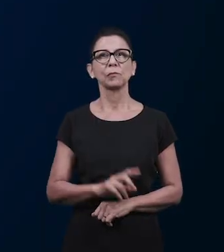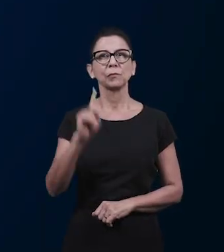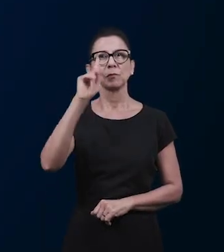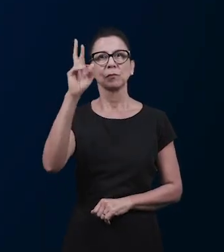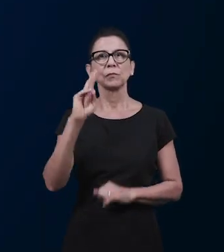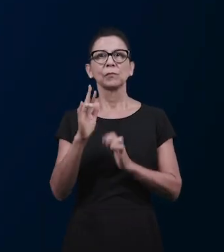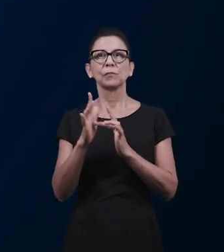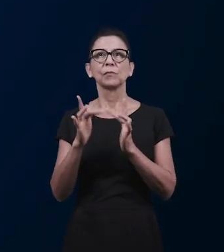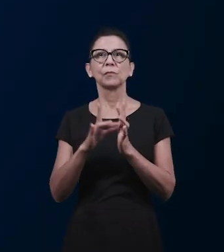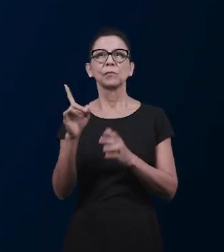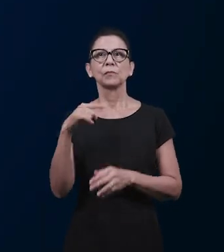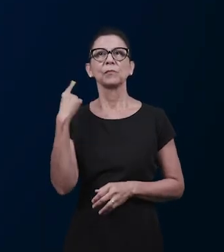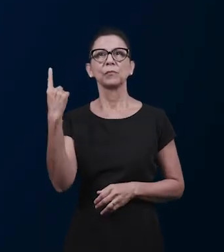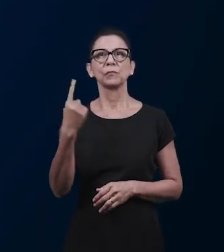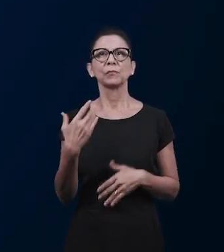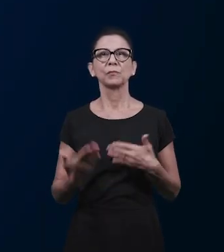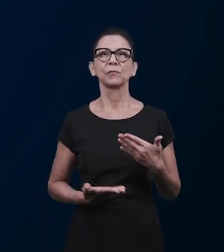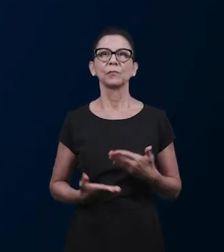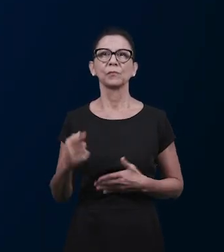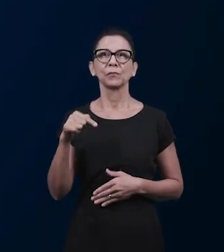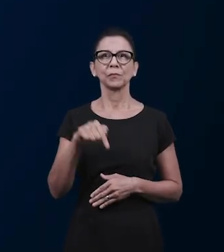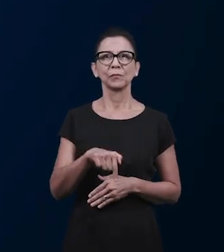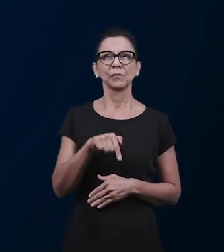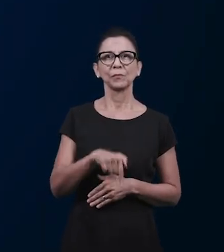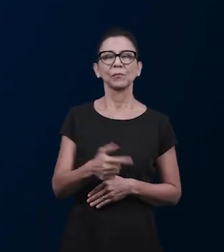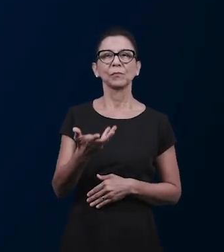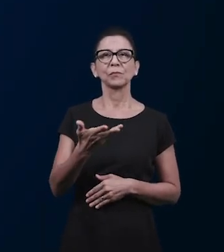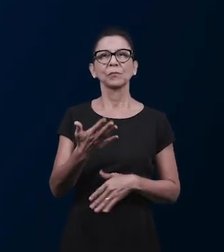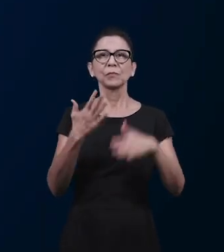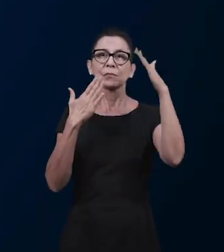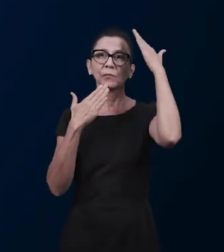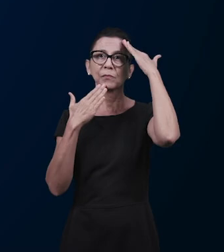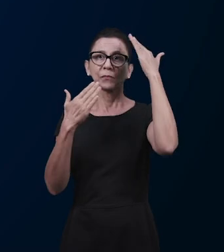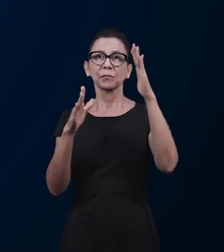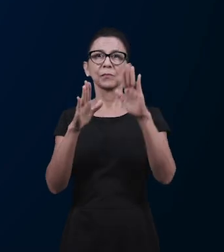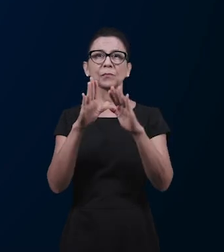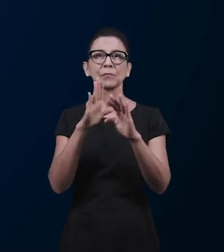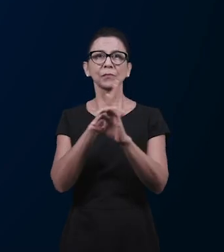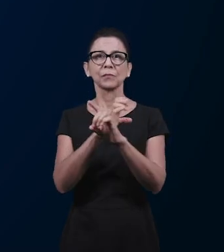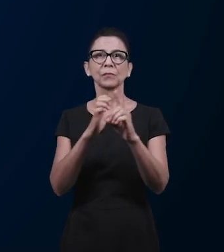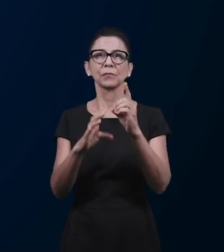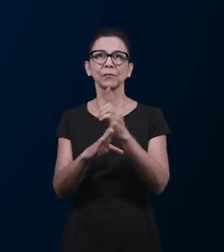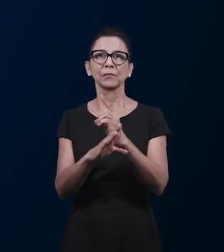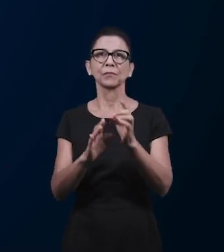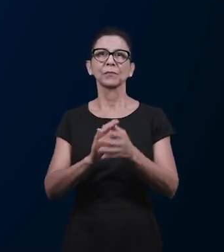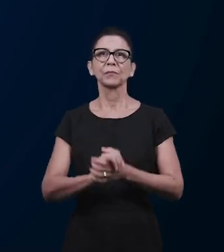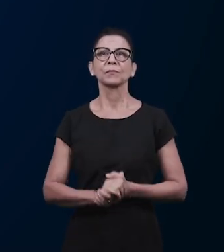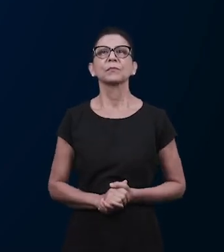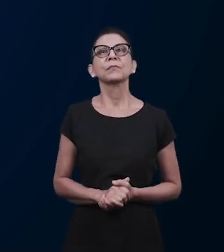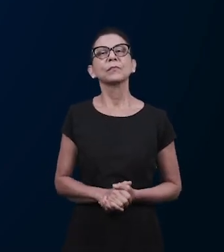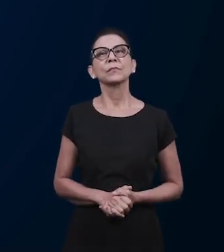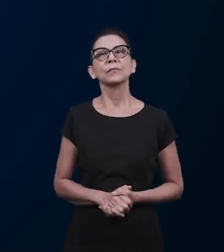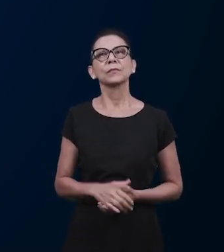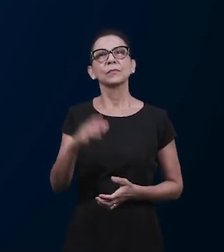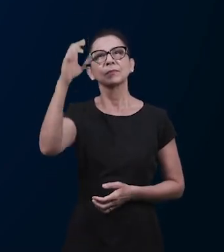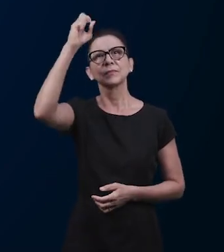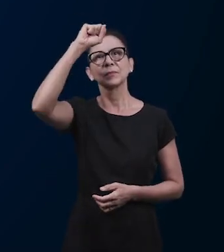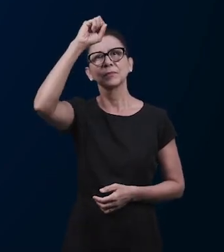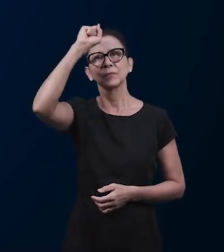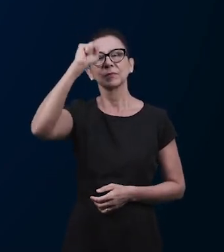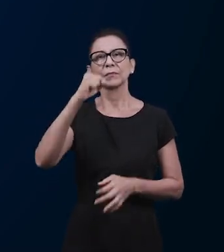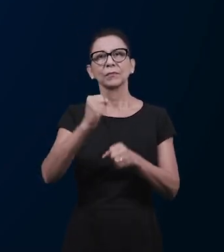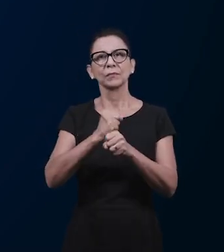todos, la paz del Señor. Todos los hermanos de Bayamo queremos agradecer por los estudios bíblicos dominicales en los cuales hemos